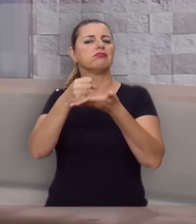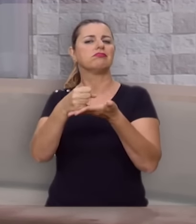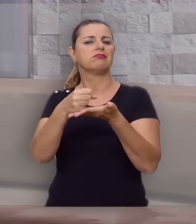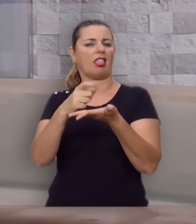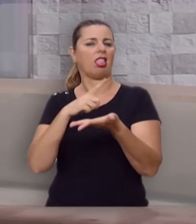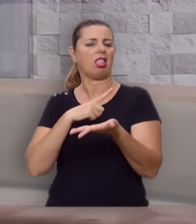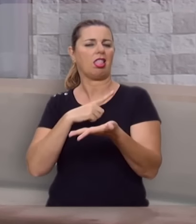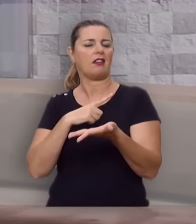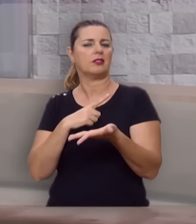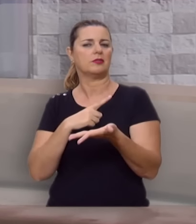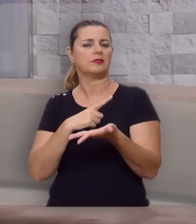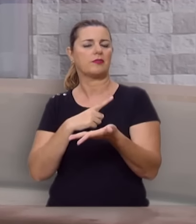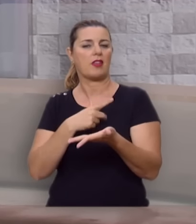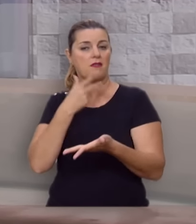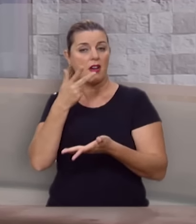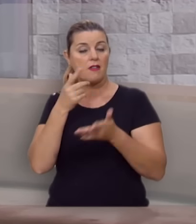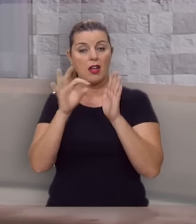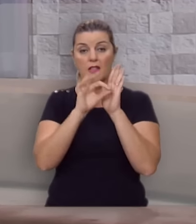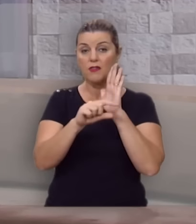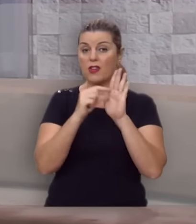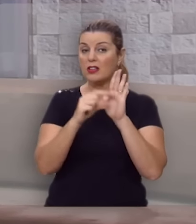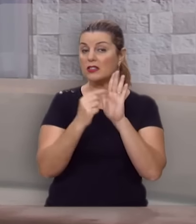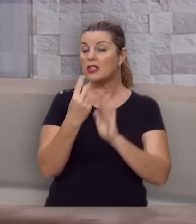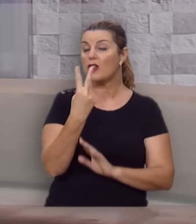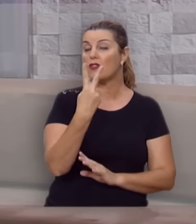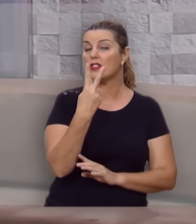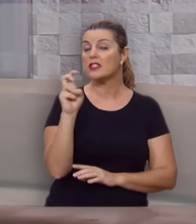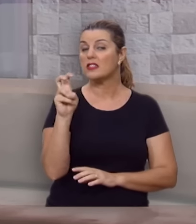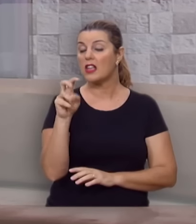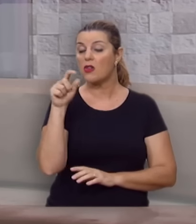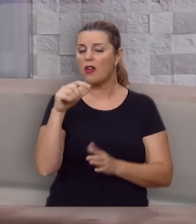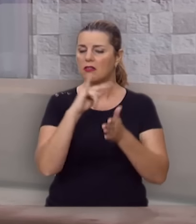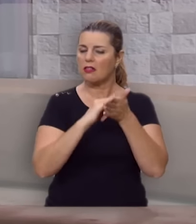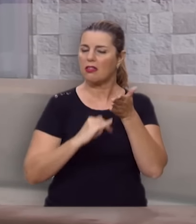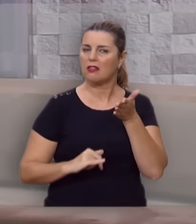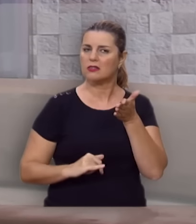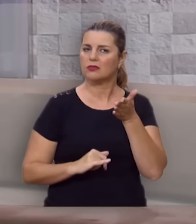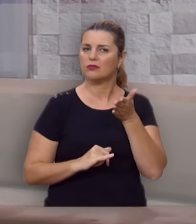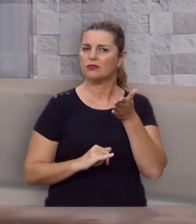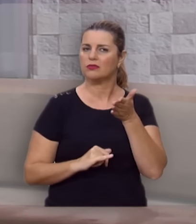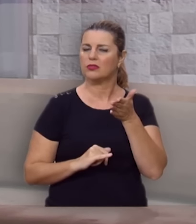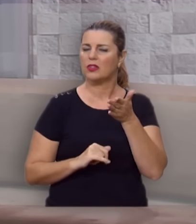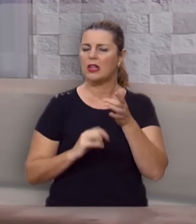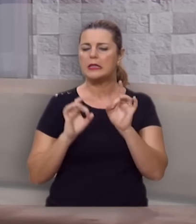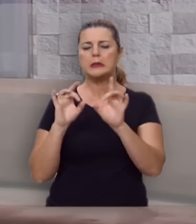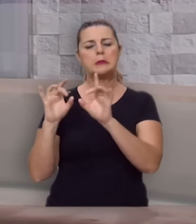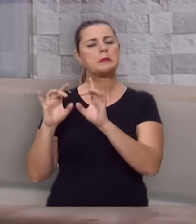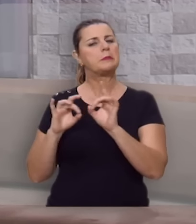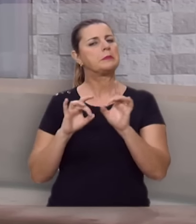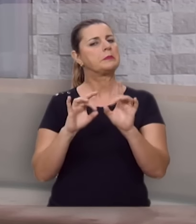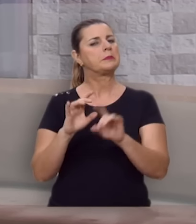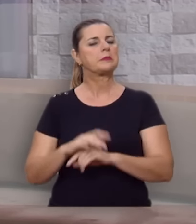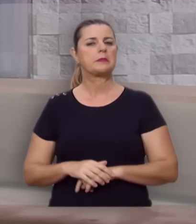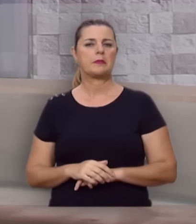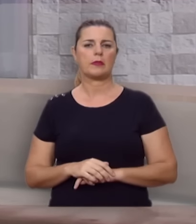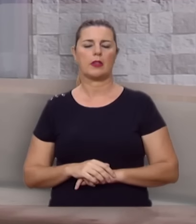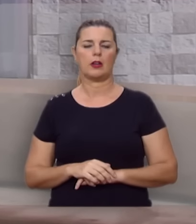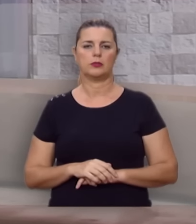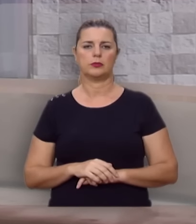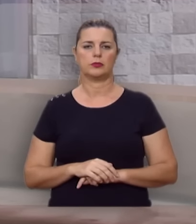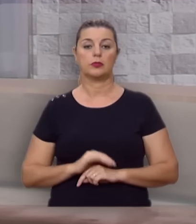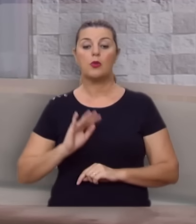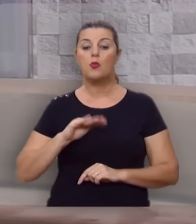providência. E ele vai dizer no verso 25 desse texto, algo extremamente